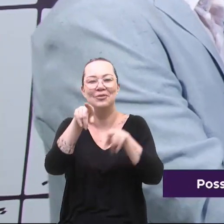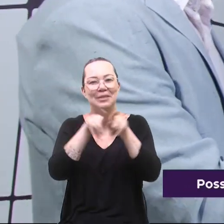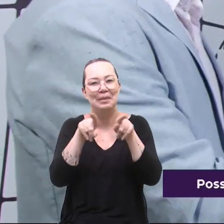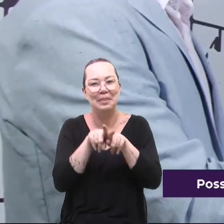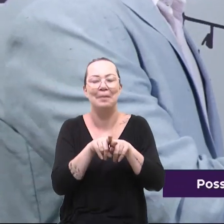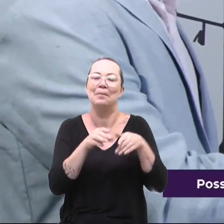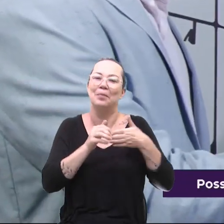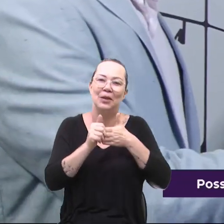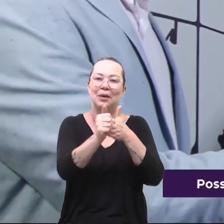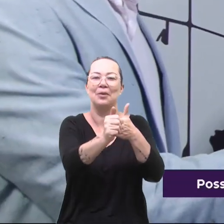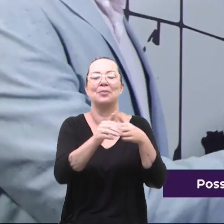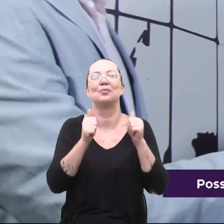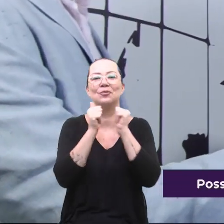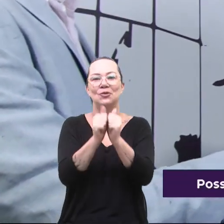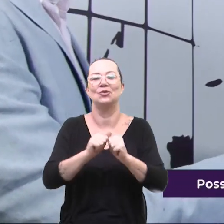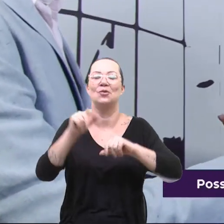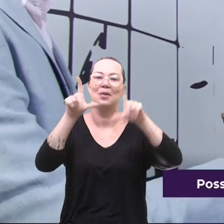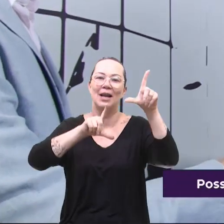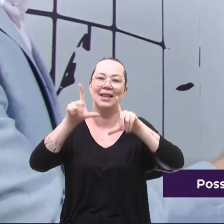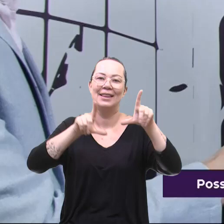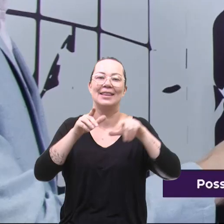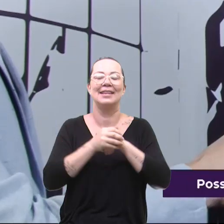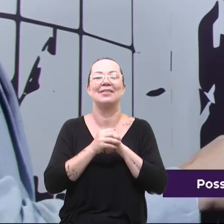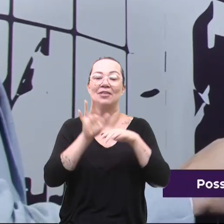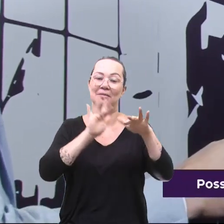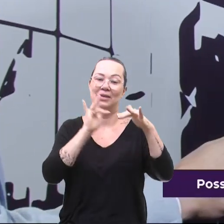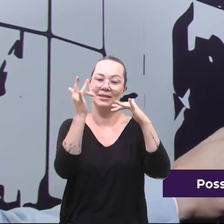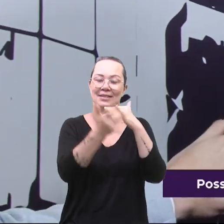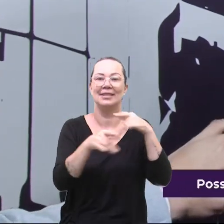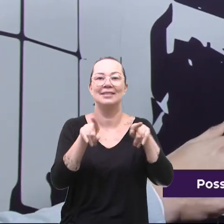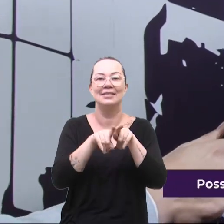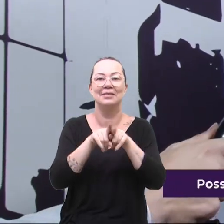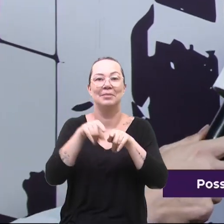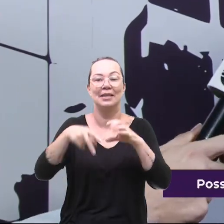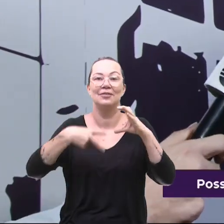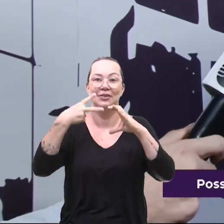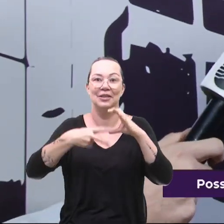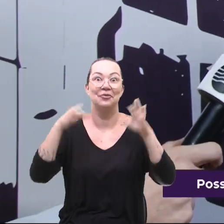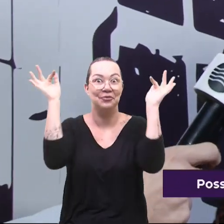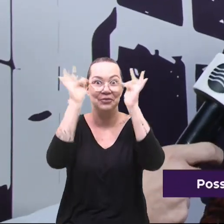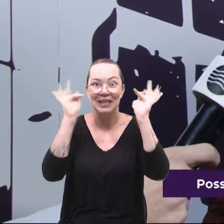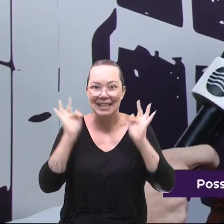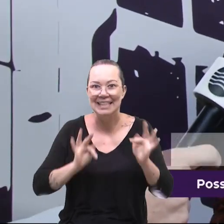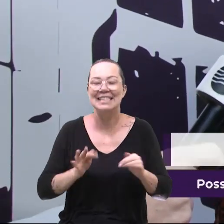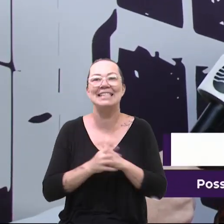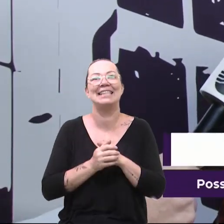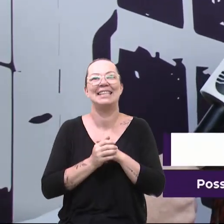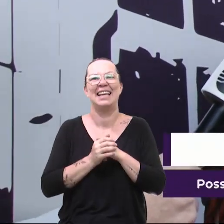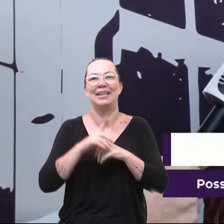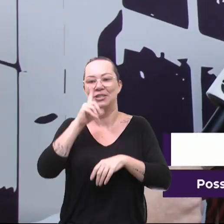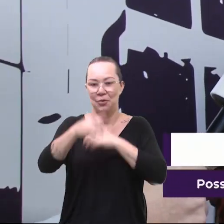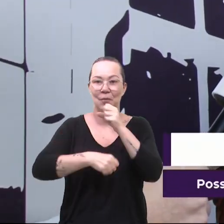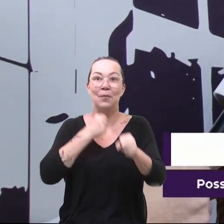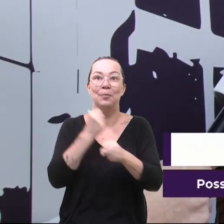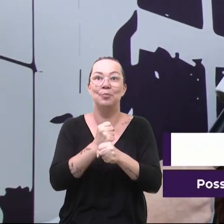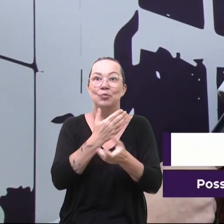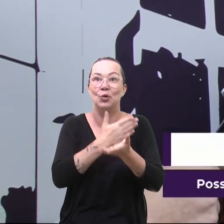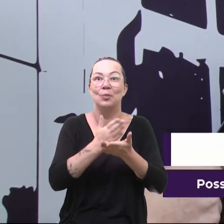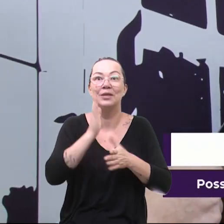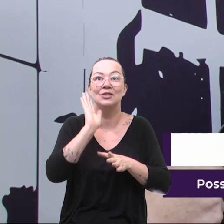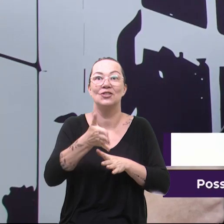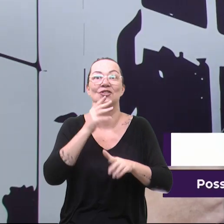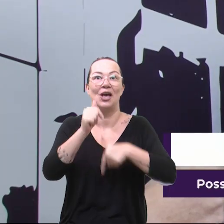nos acompanhando também pela TV Câmara, pelas redes da nossa casa. Que alegria, sem dúvida nenhuma, é um ano que começa já com